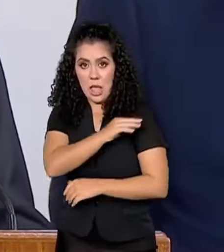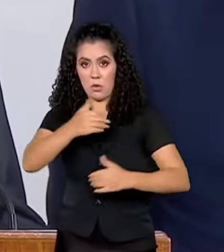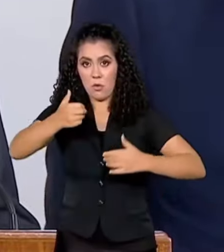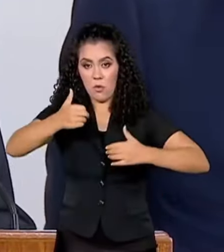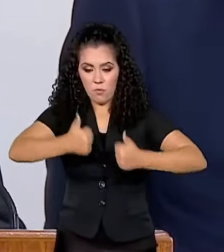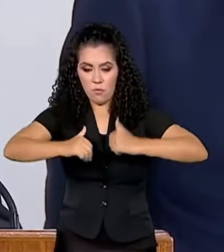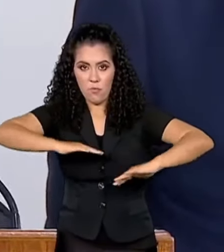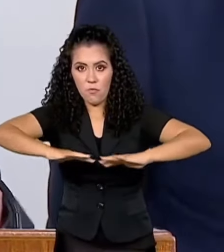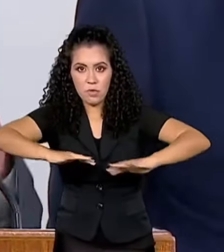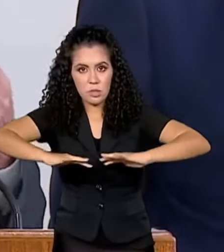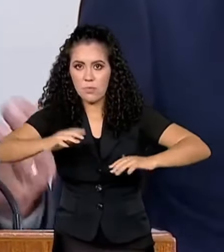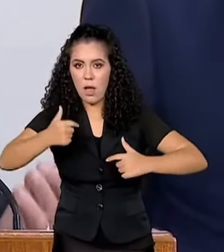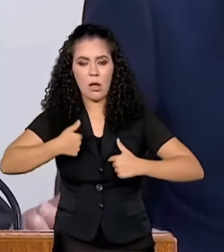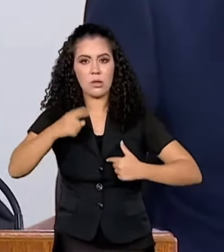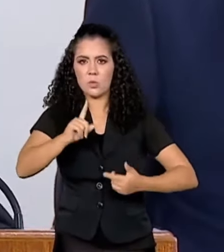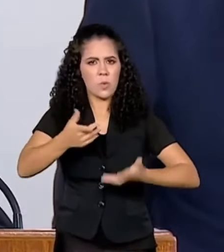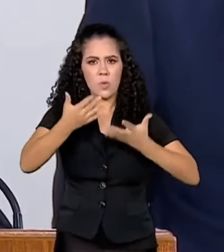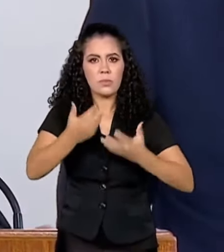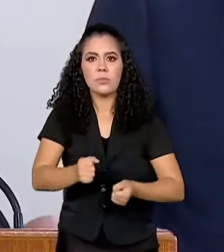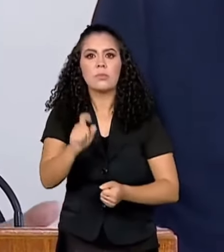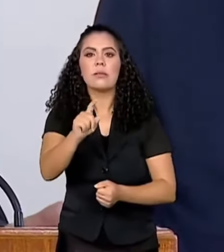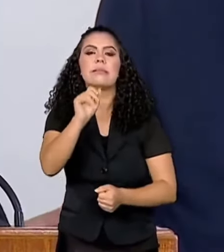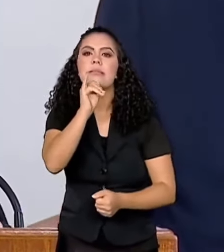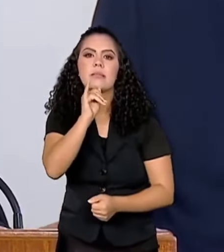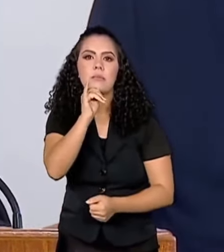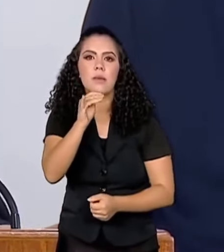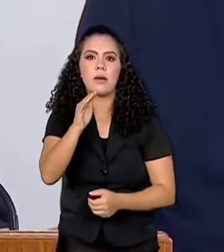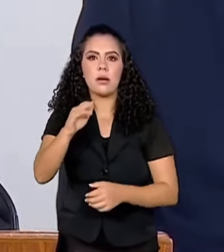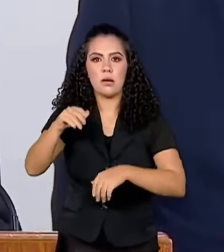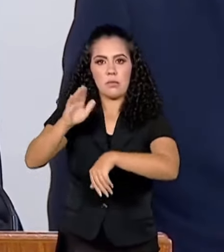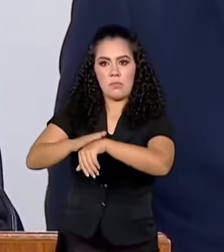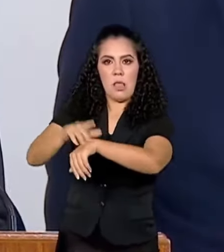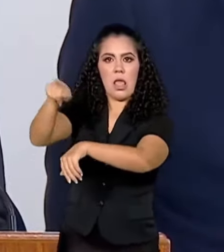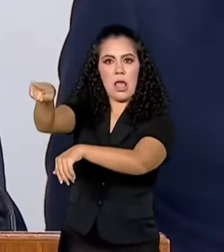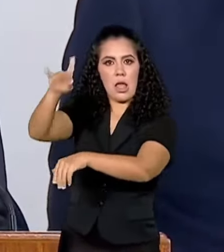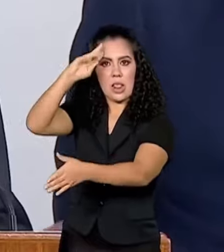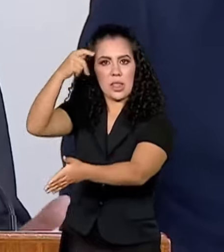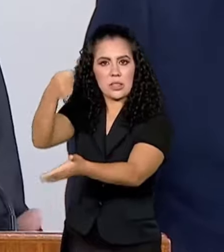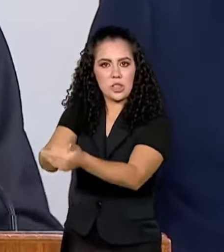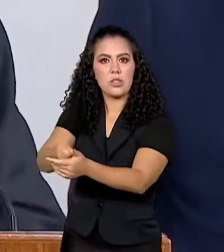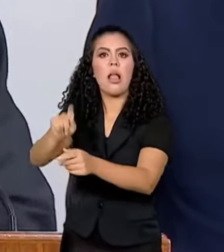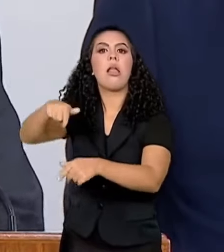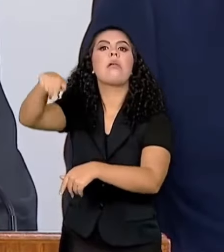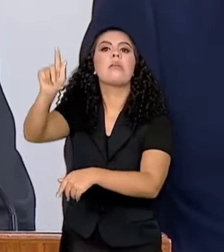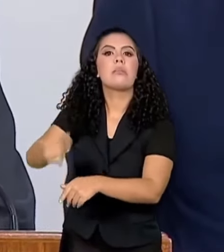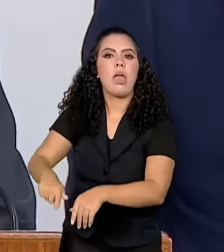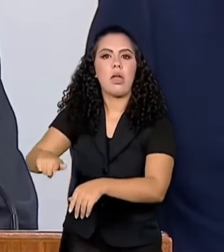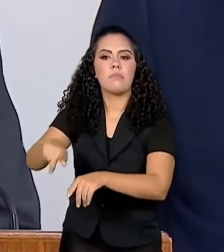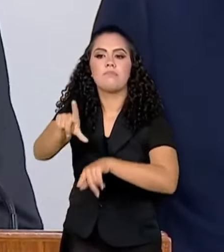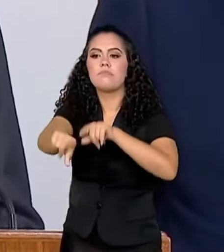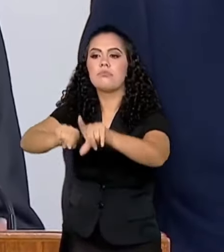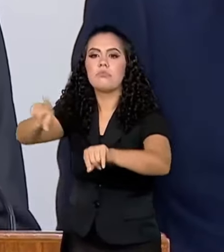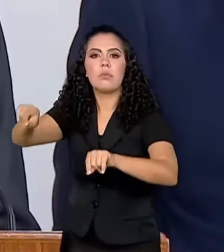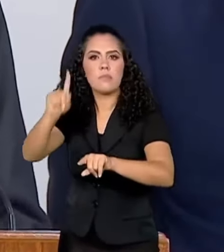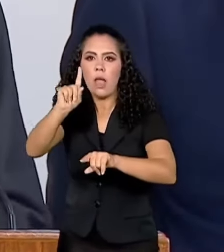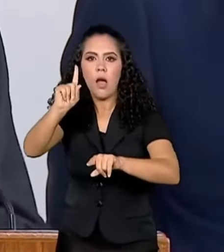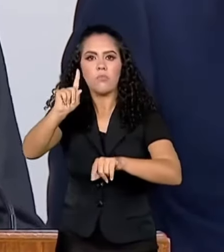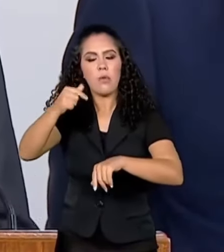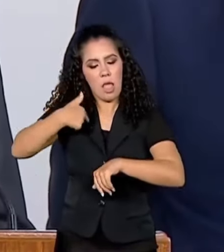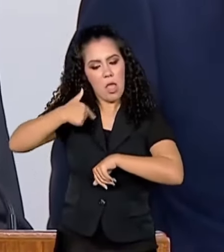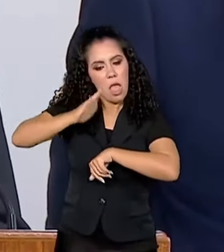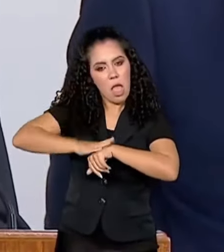que o presidente do meu time por mais importante que fosse fosse escalar o meu time o meu time é eu que escalo se eu